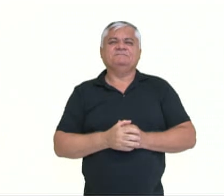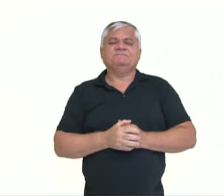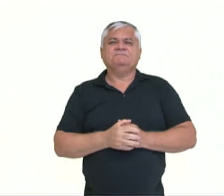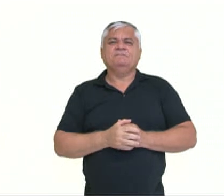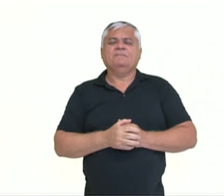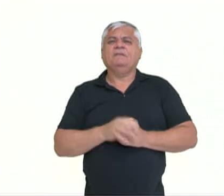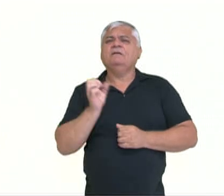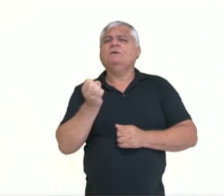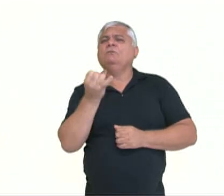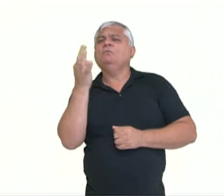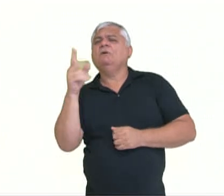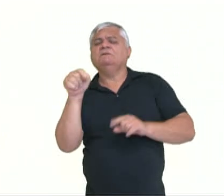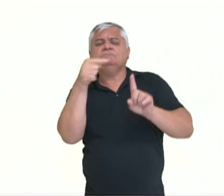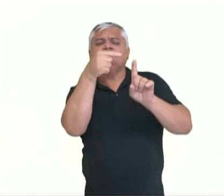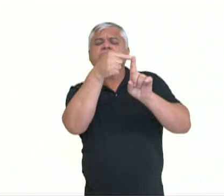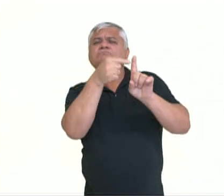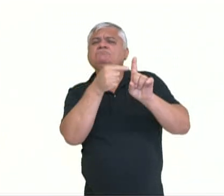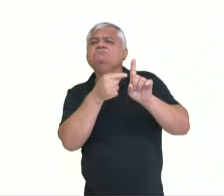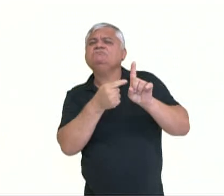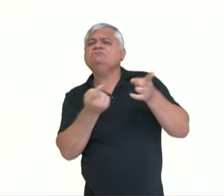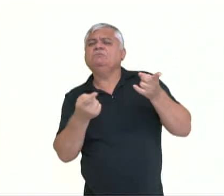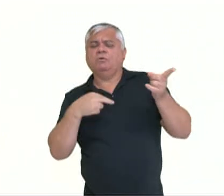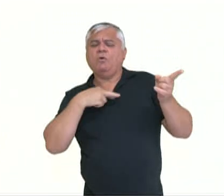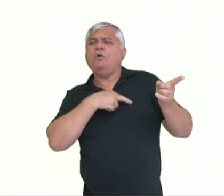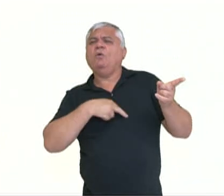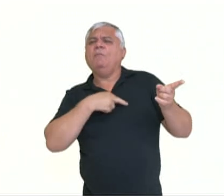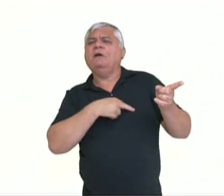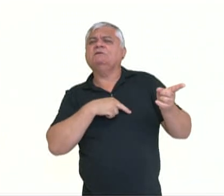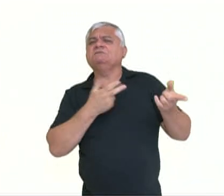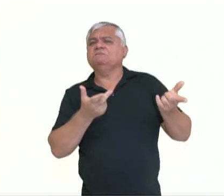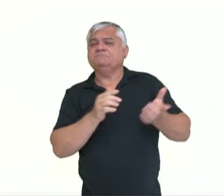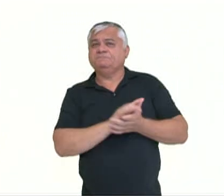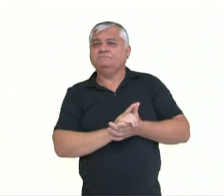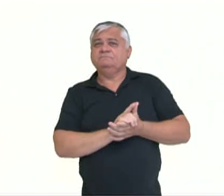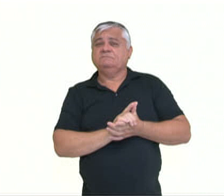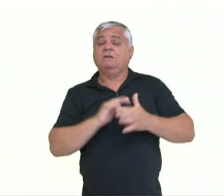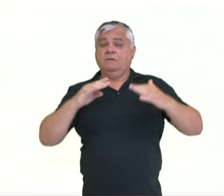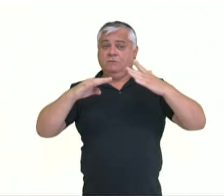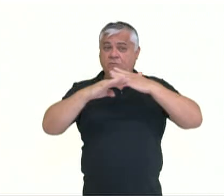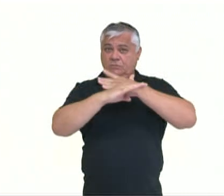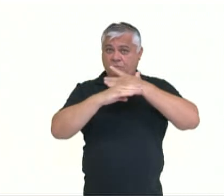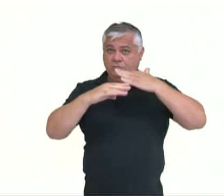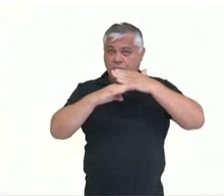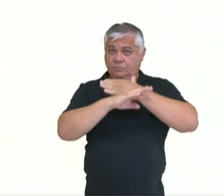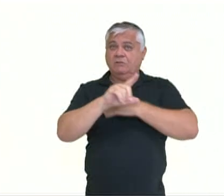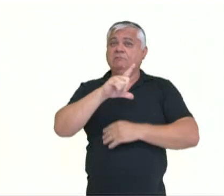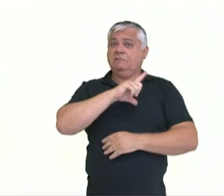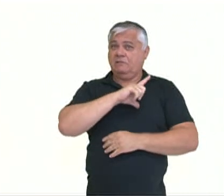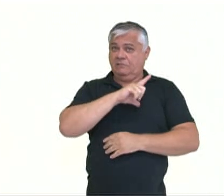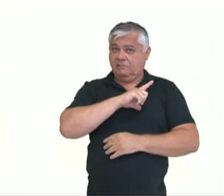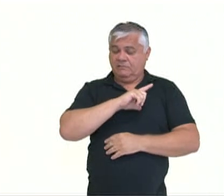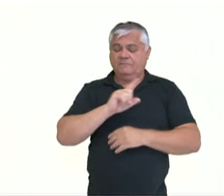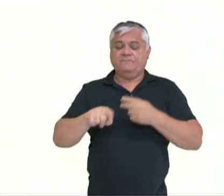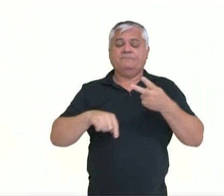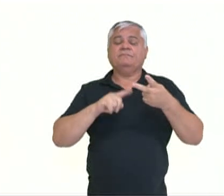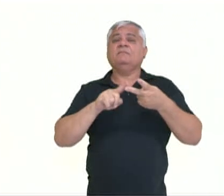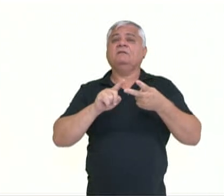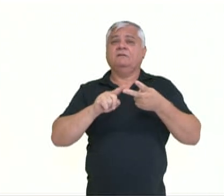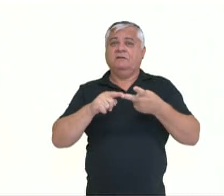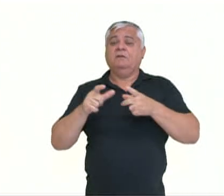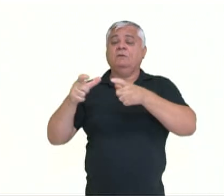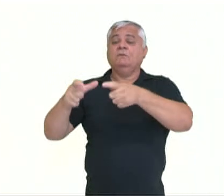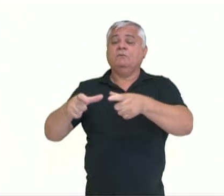Quais os tipos de abordagem de um romance, então? Urbano, ou seja, da cidade, né? Regionalista,